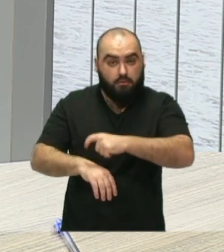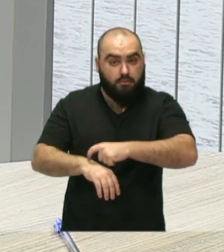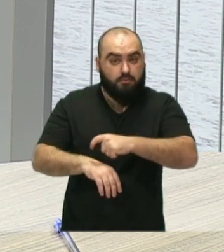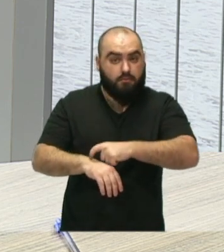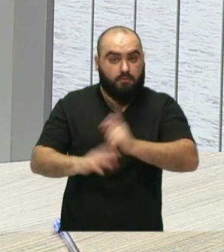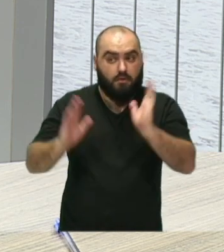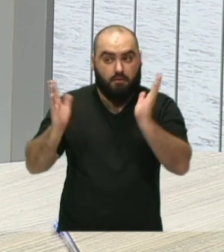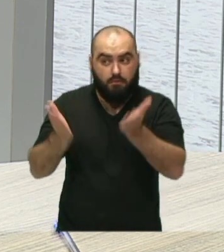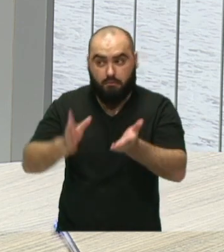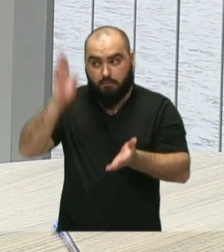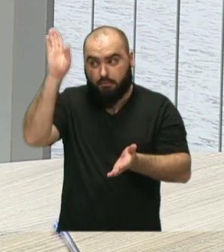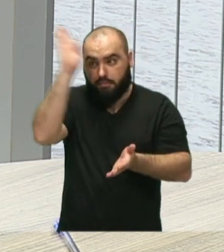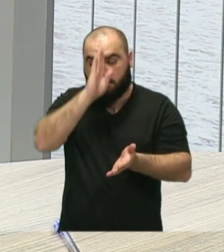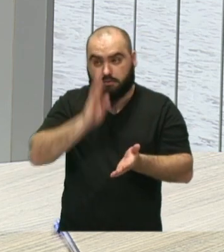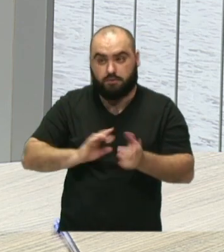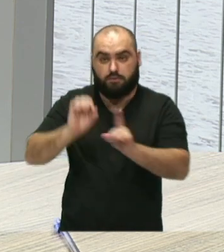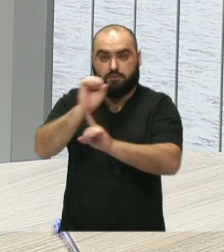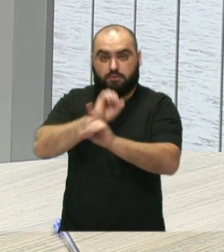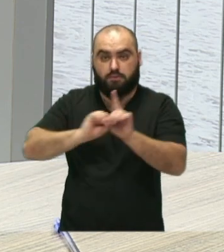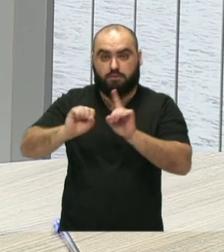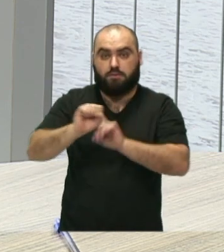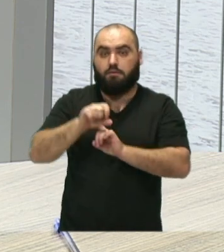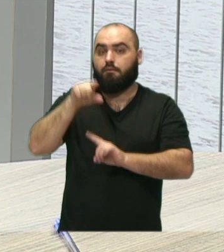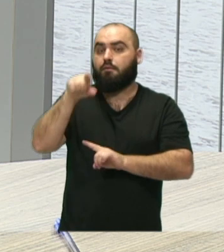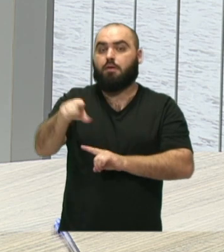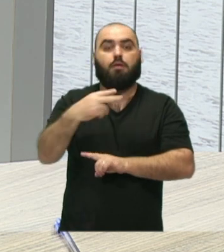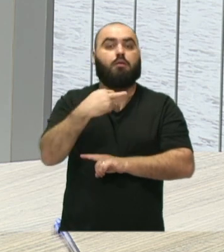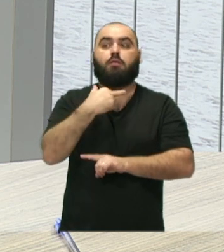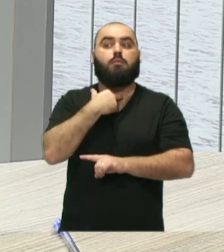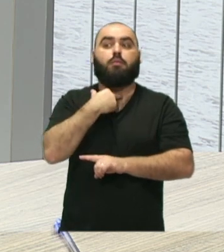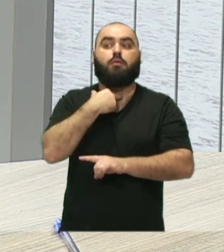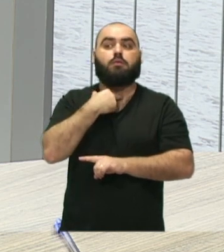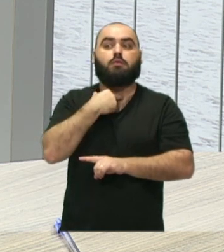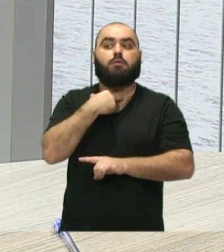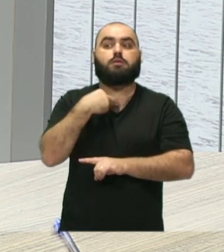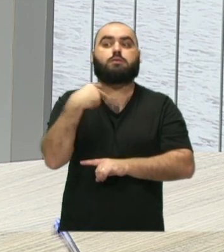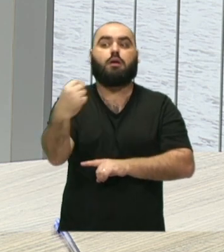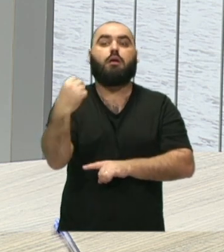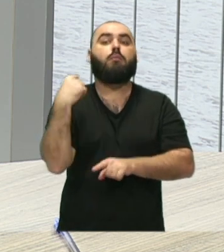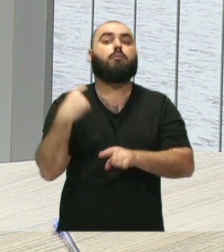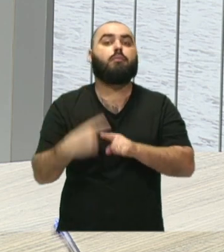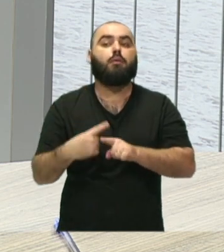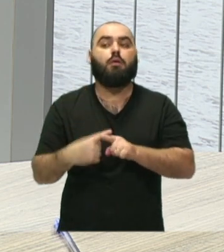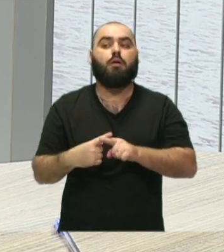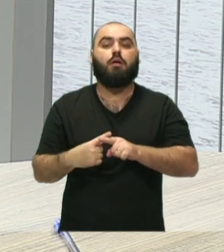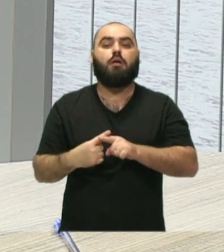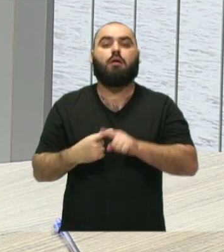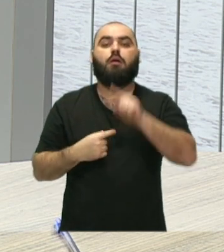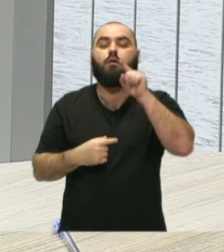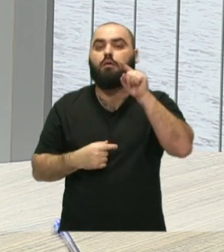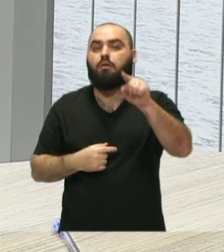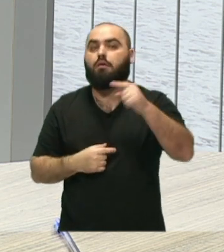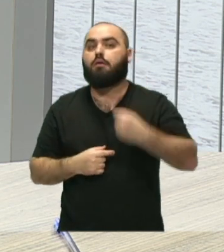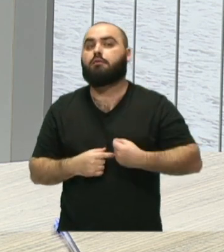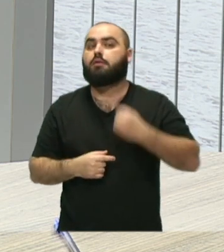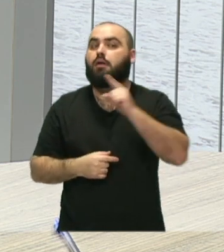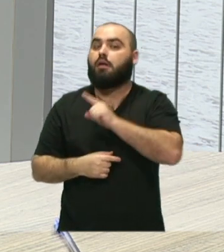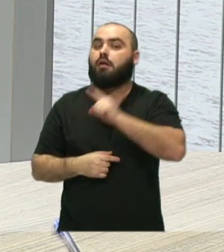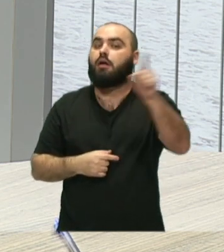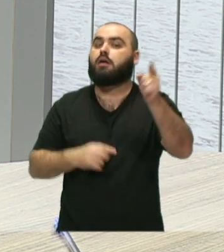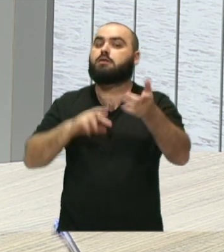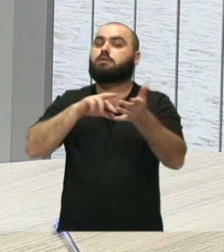de Brasil, neste momento de sociedade, você não pode abrir mão disso, porque a sua existência lá é um ato